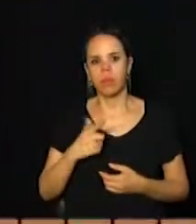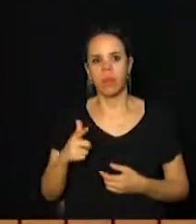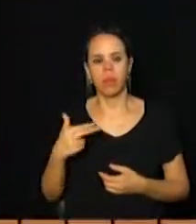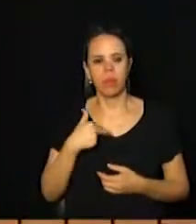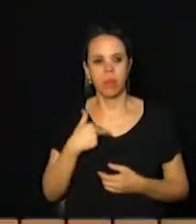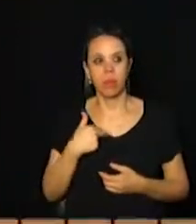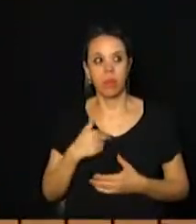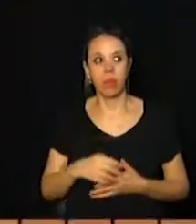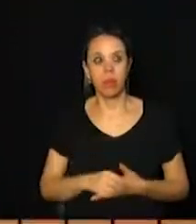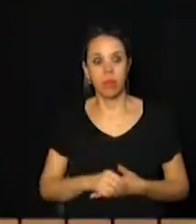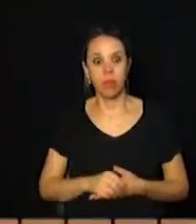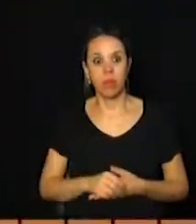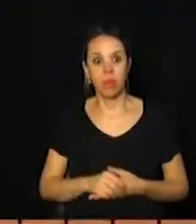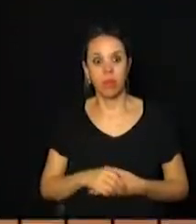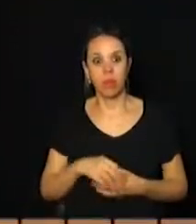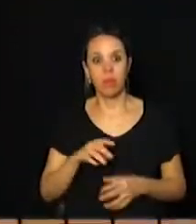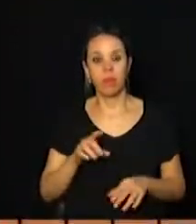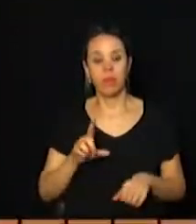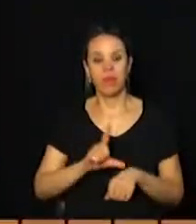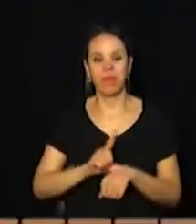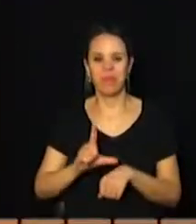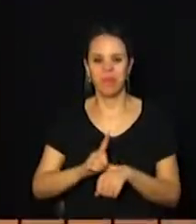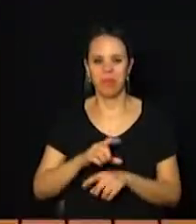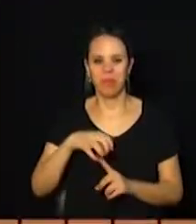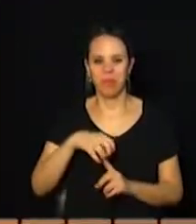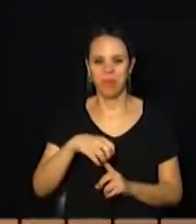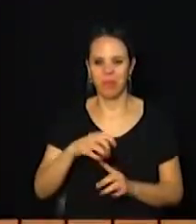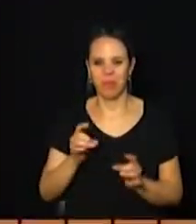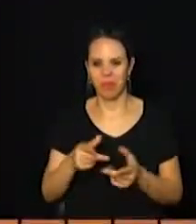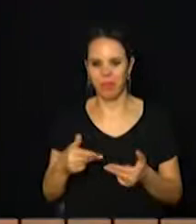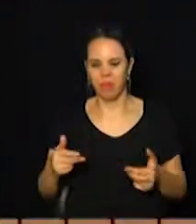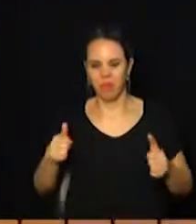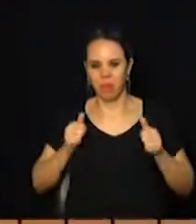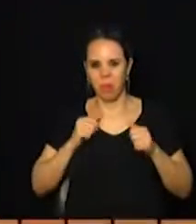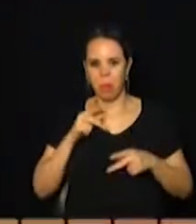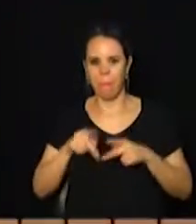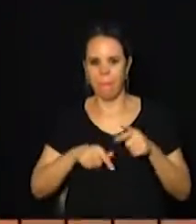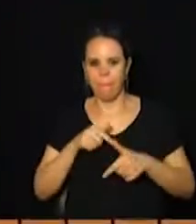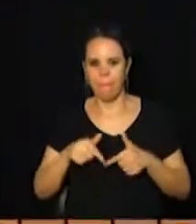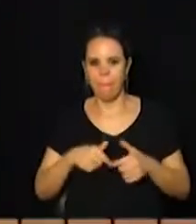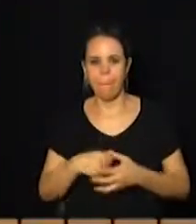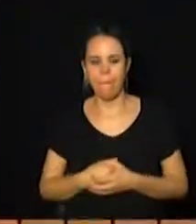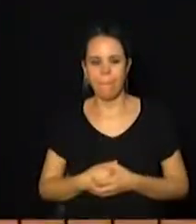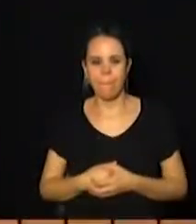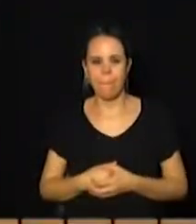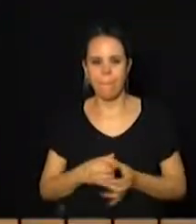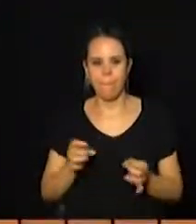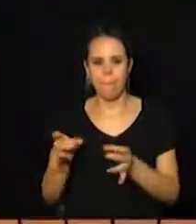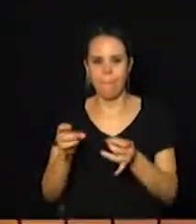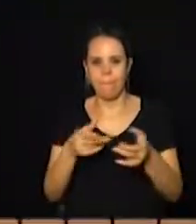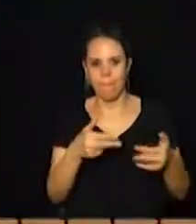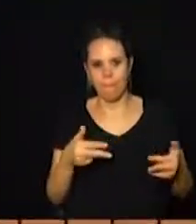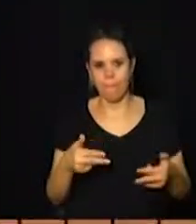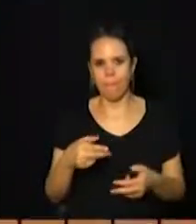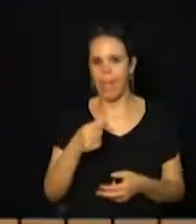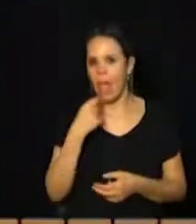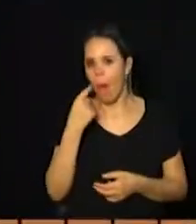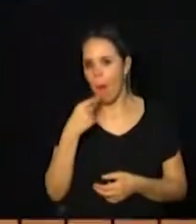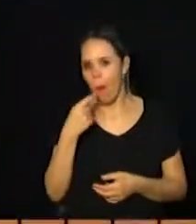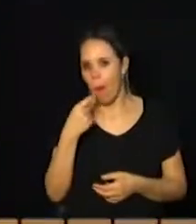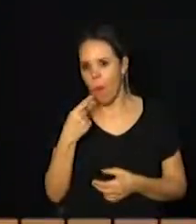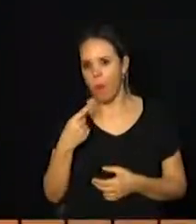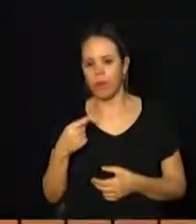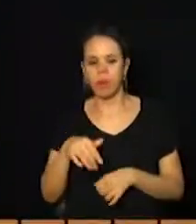condição de José ambulante vender as coisas agora nós vamos desempregado nossos trabalhador para sair vendendo pirulito na